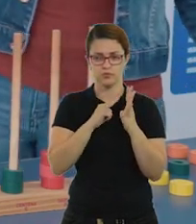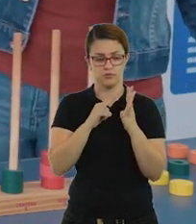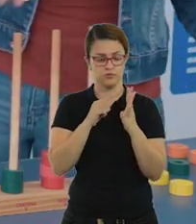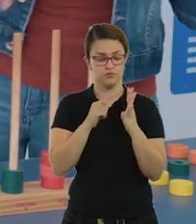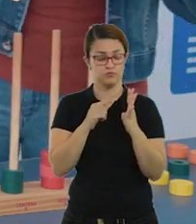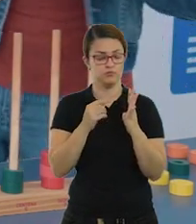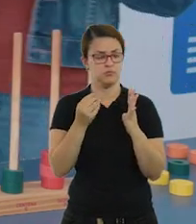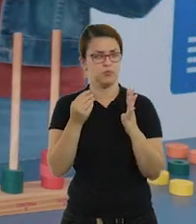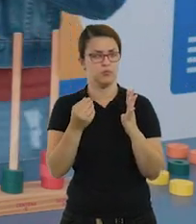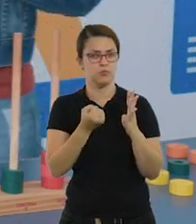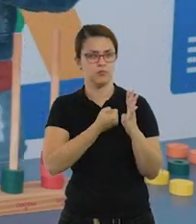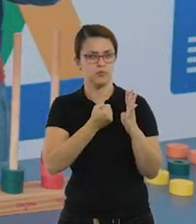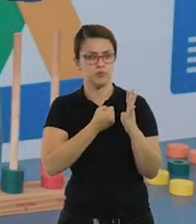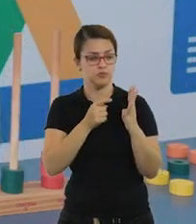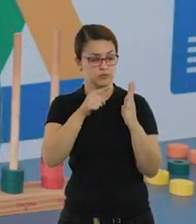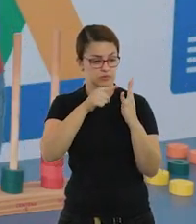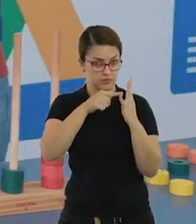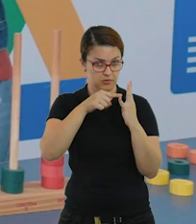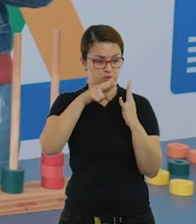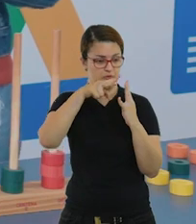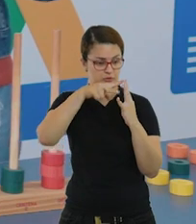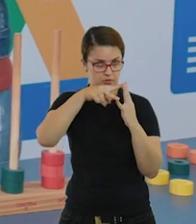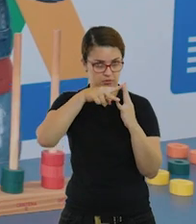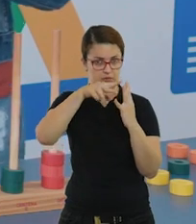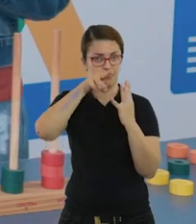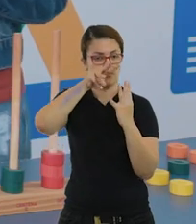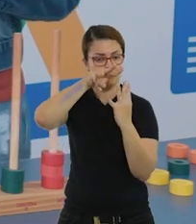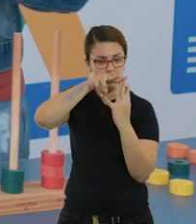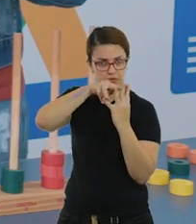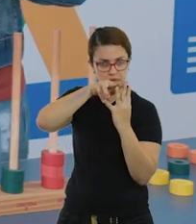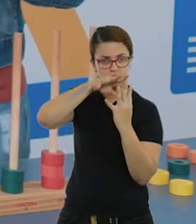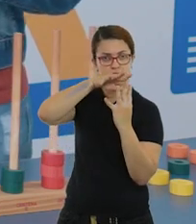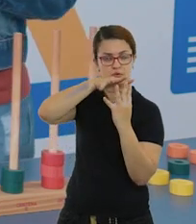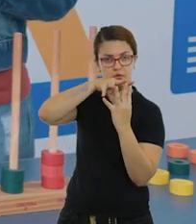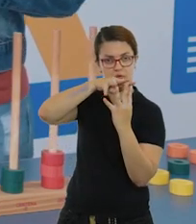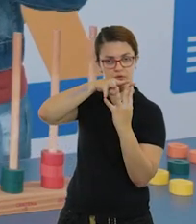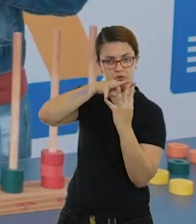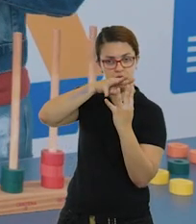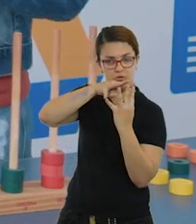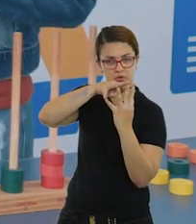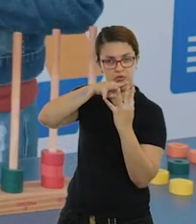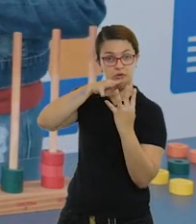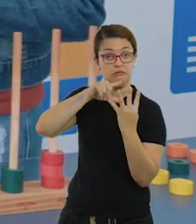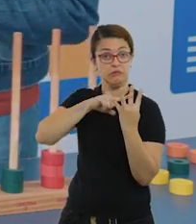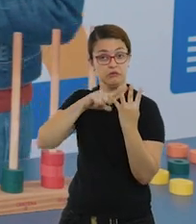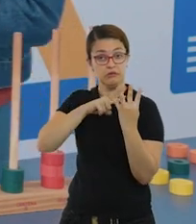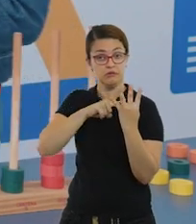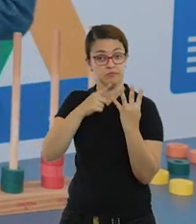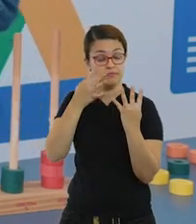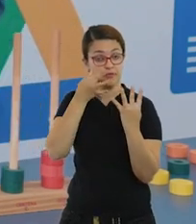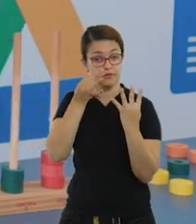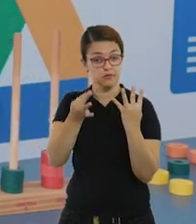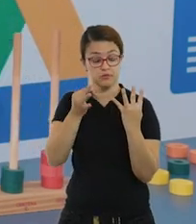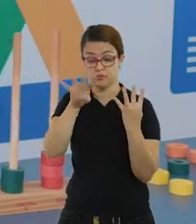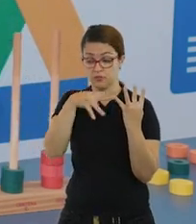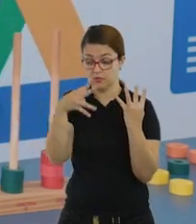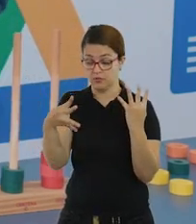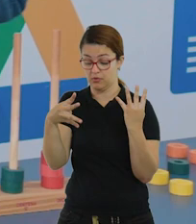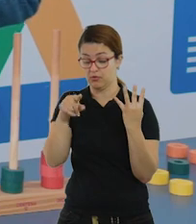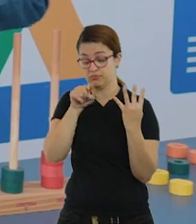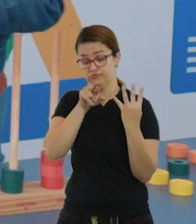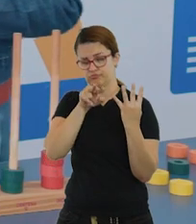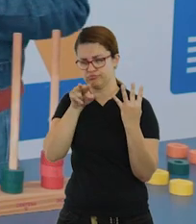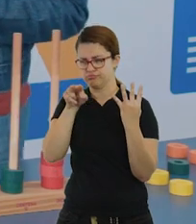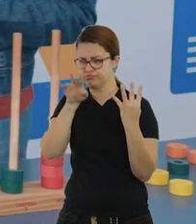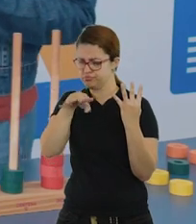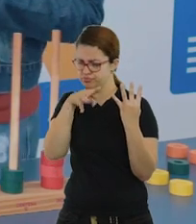4 ordens. Eu tenho que formar um número que tenha unidade, dezena, centena e unidade de milhar. Vamos prestar atenção